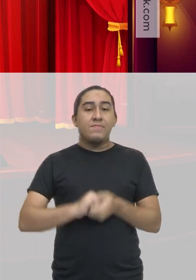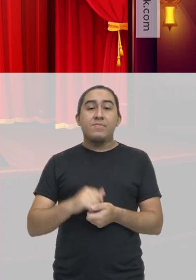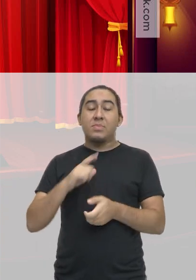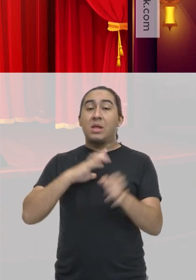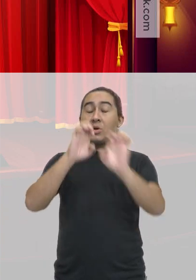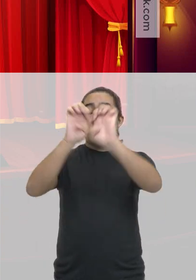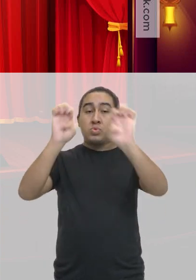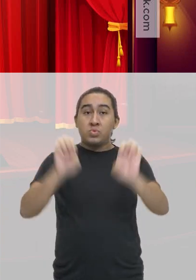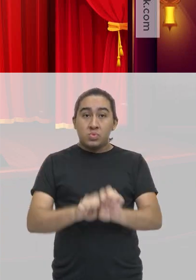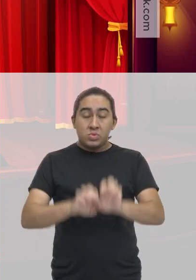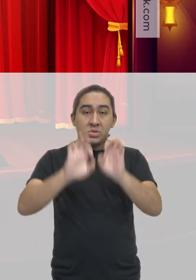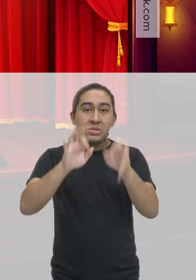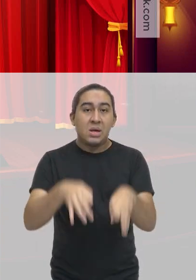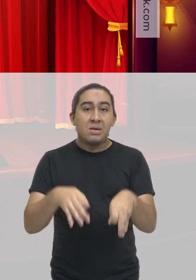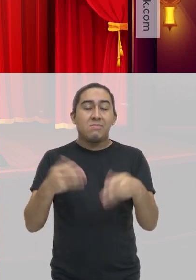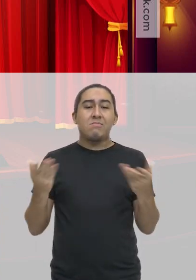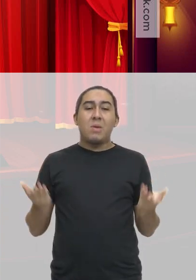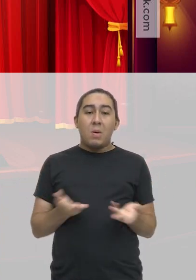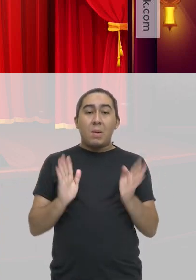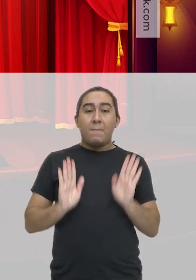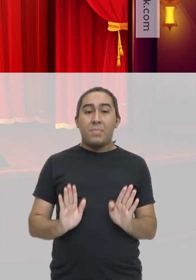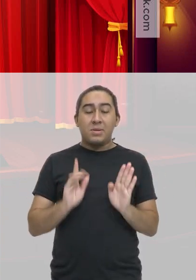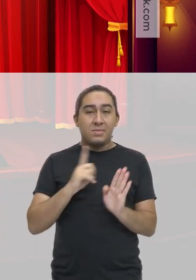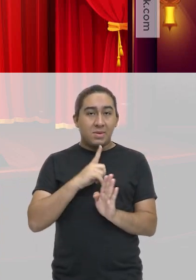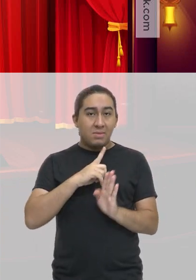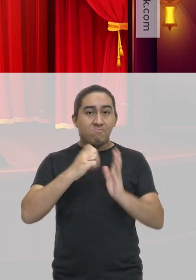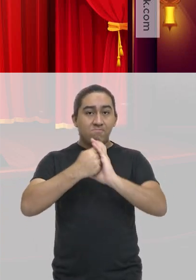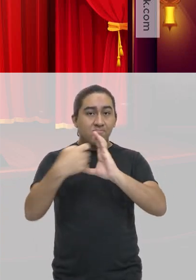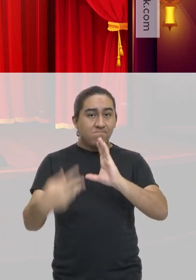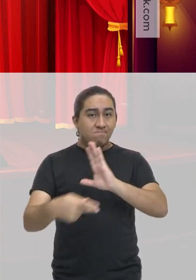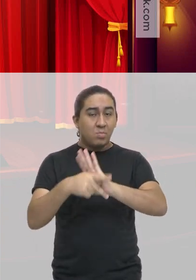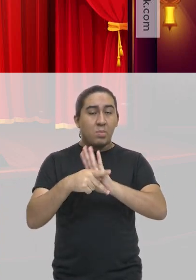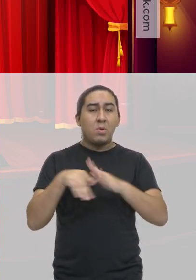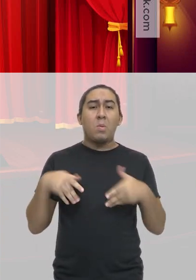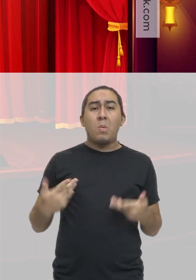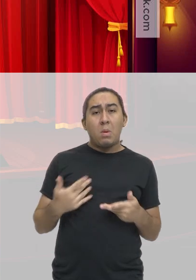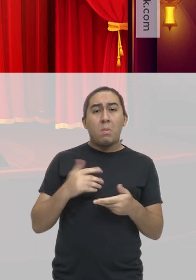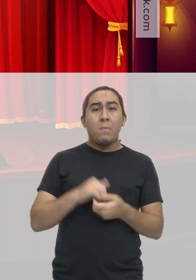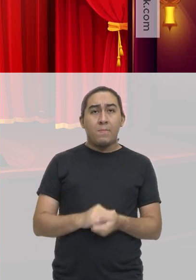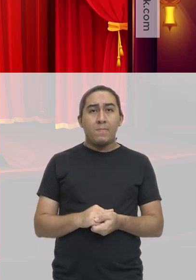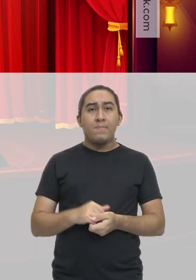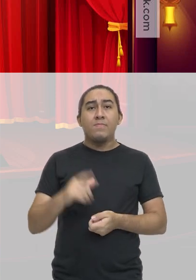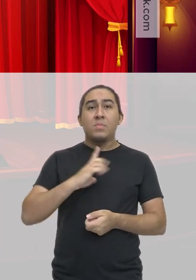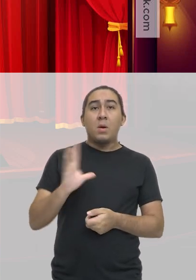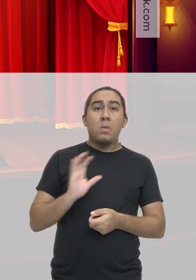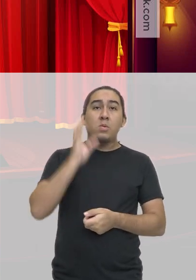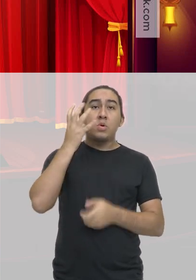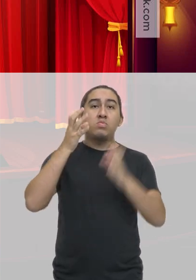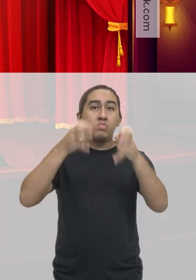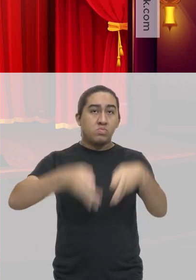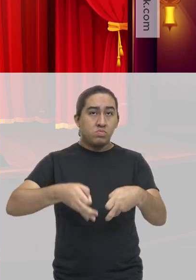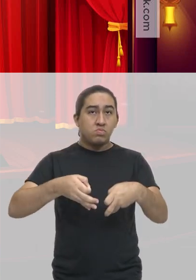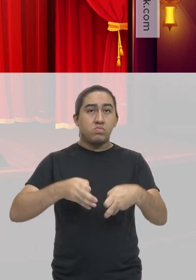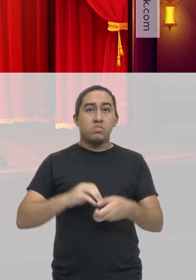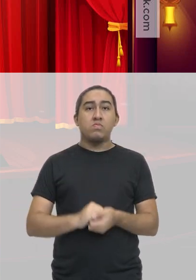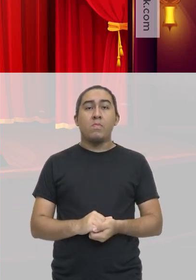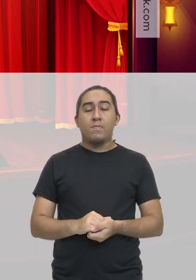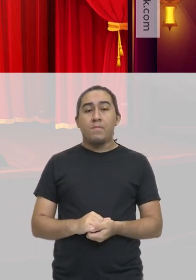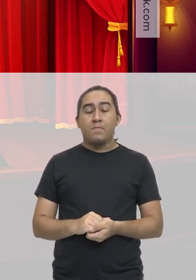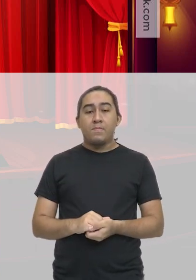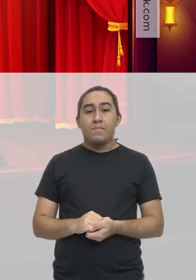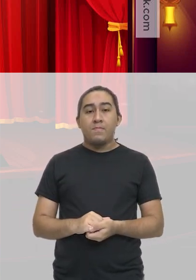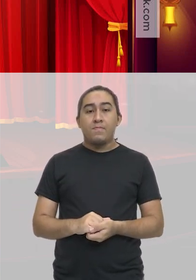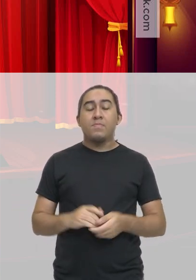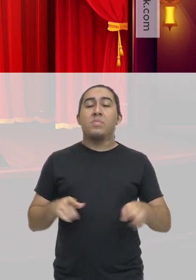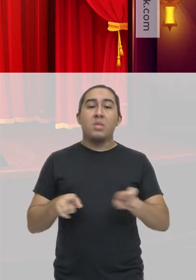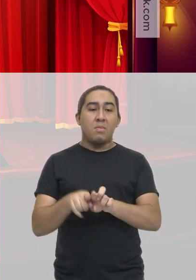estrutura arquitetônica, agora quem é que compõe esse espetáculo para que ele aconteça ao público? E aí